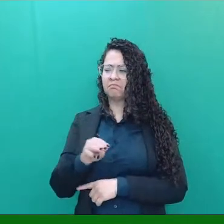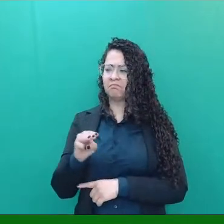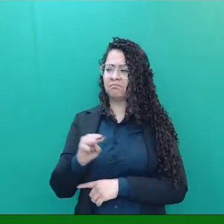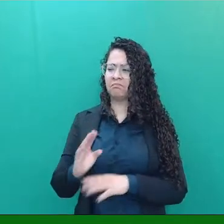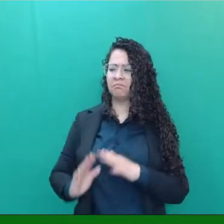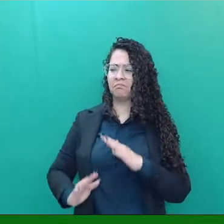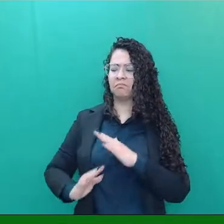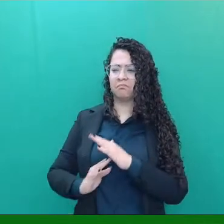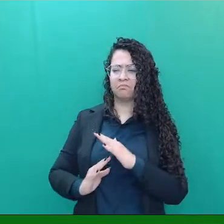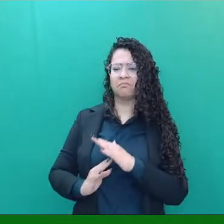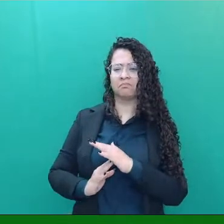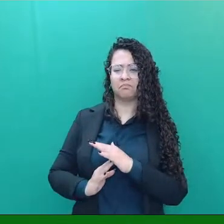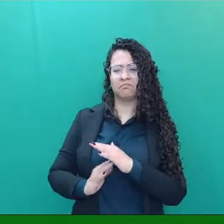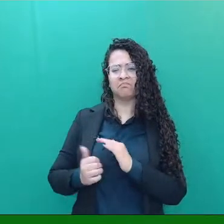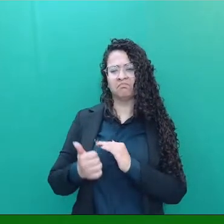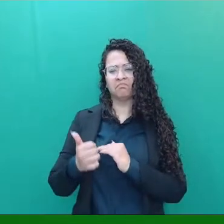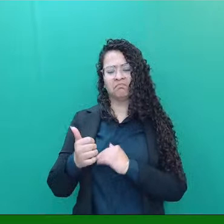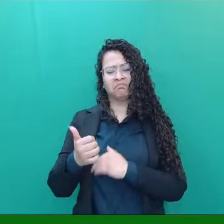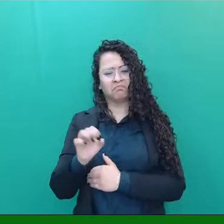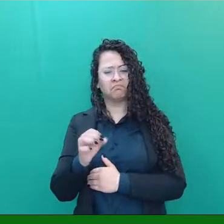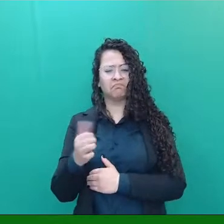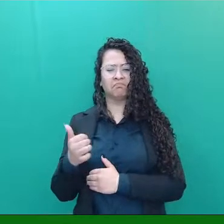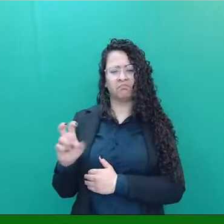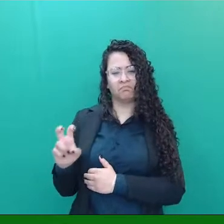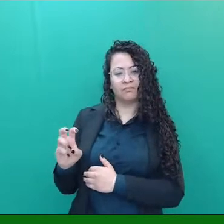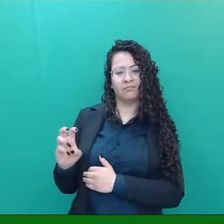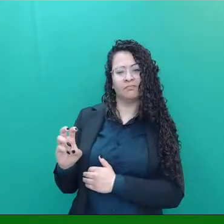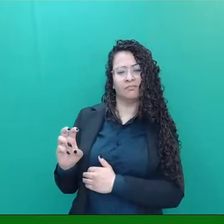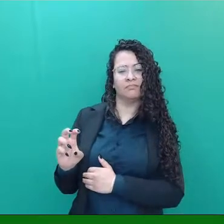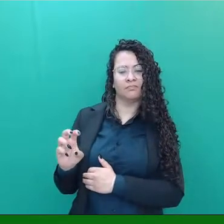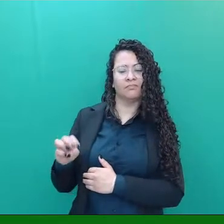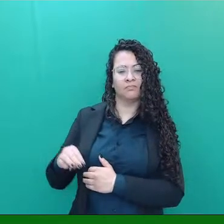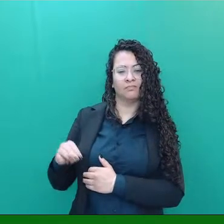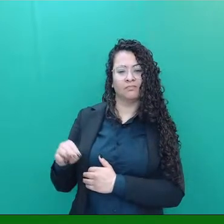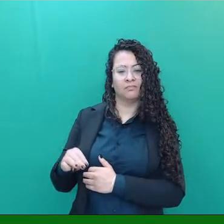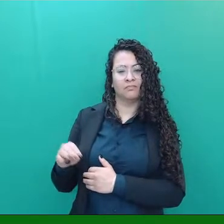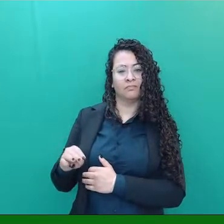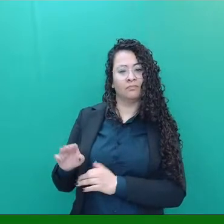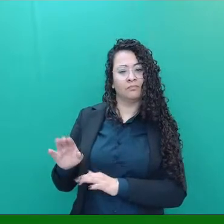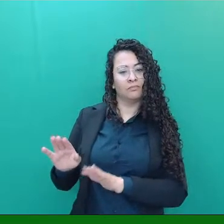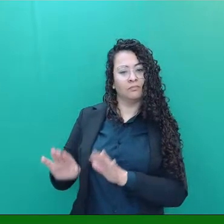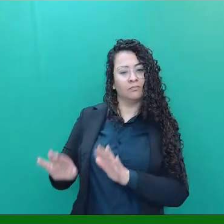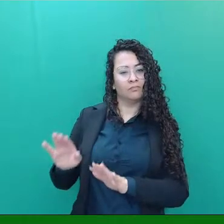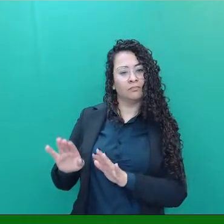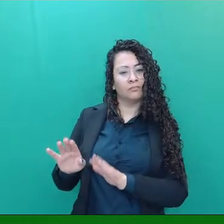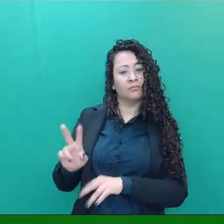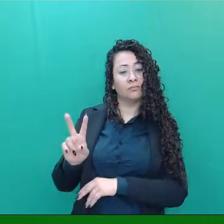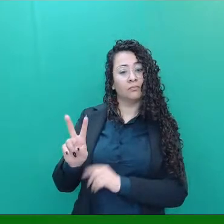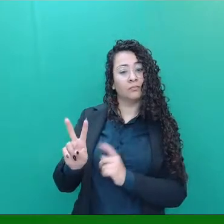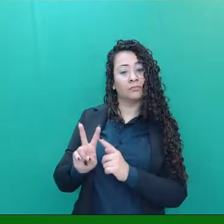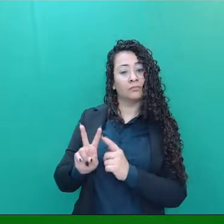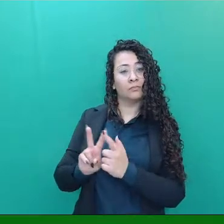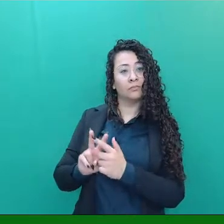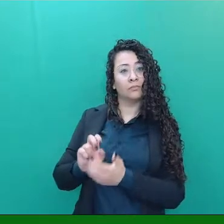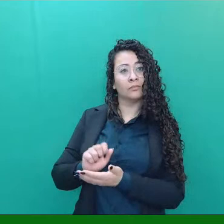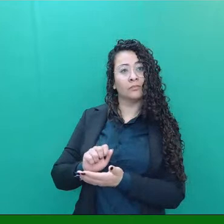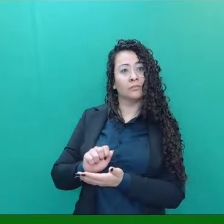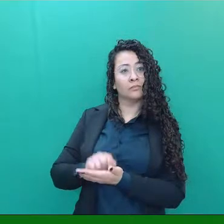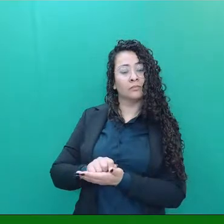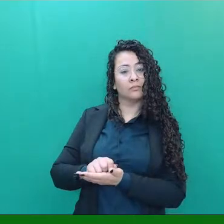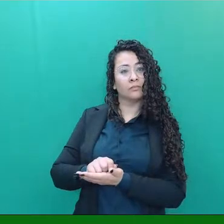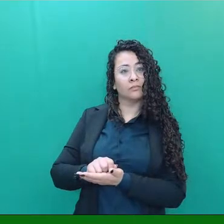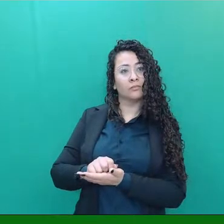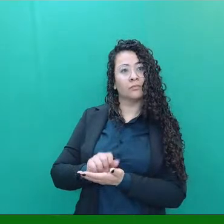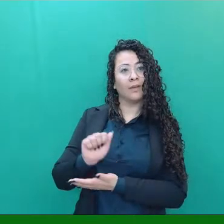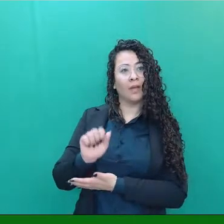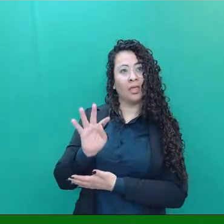15 minutinhos. Porque talvez sejam dois relatórios, duas águas, uma da UAB e do...